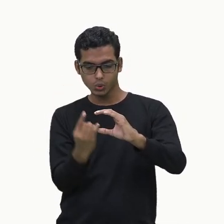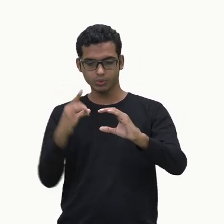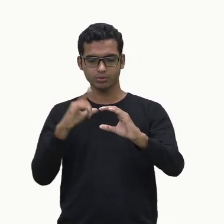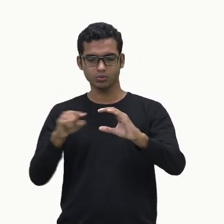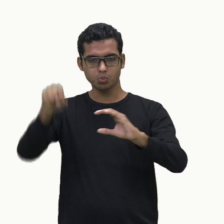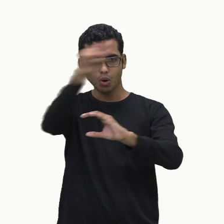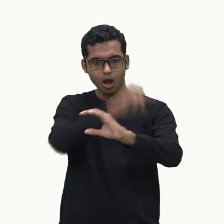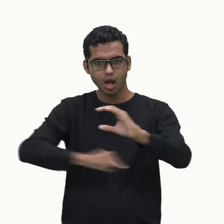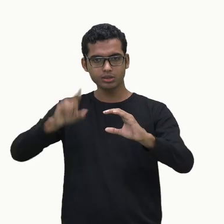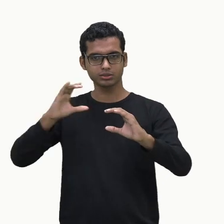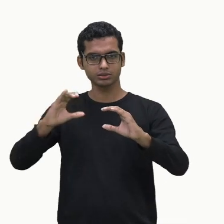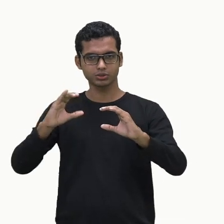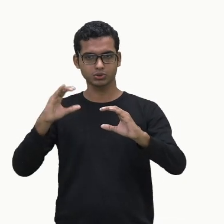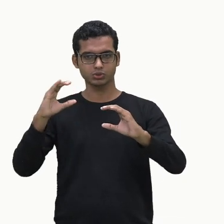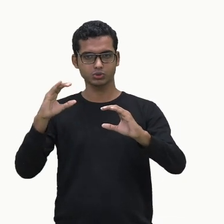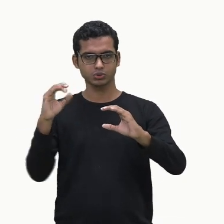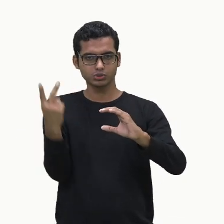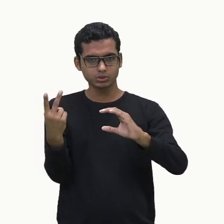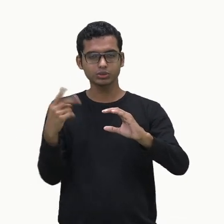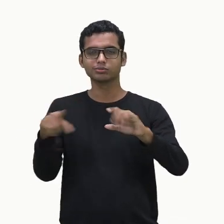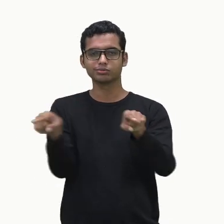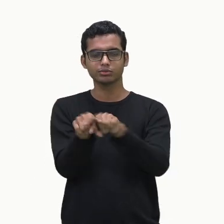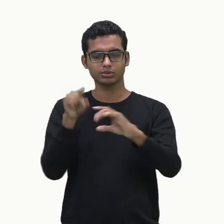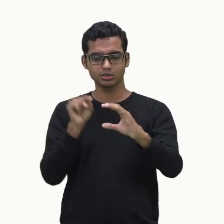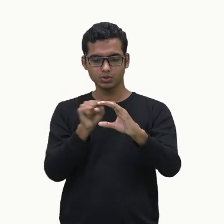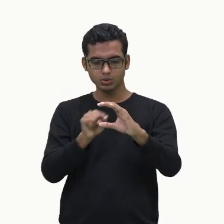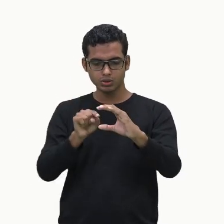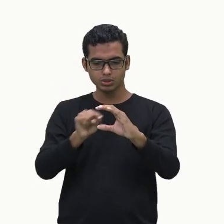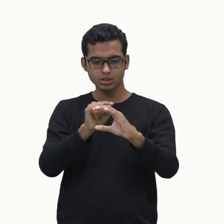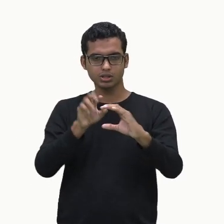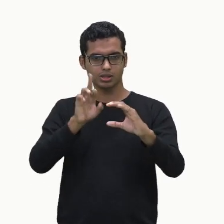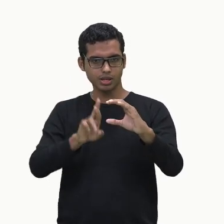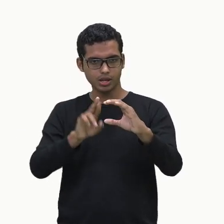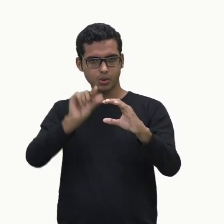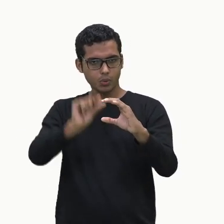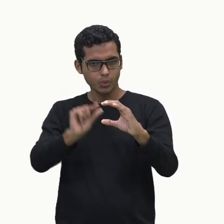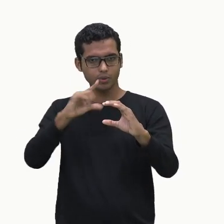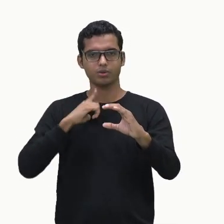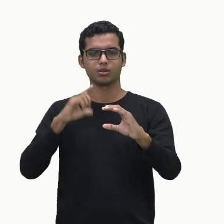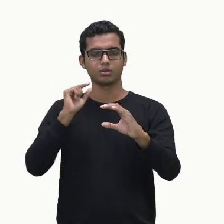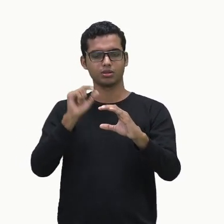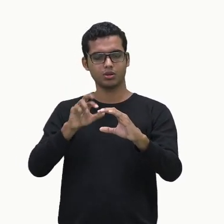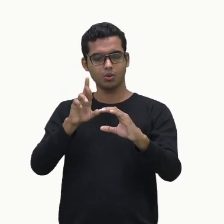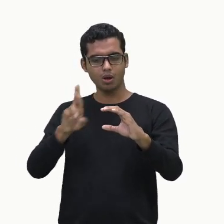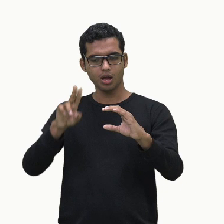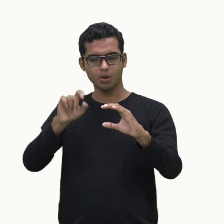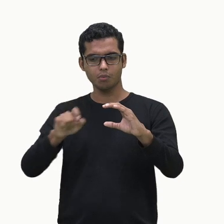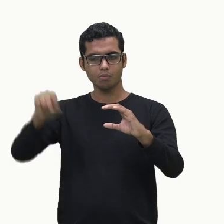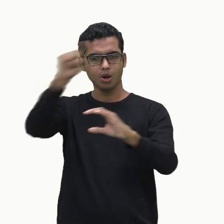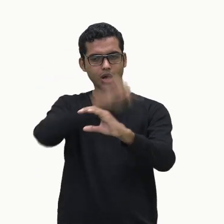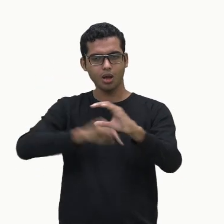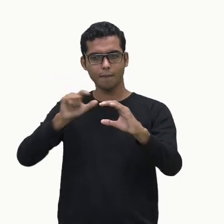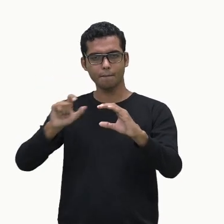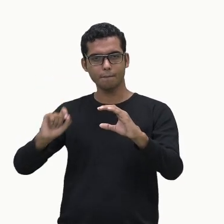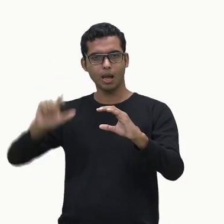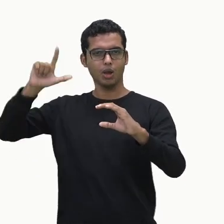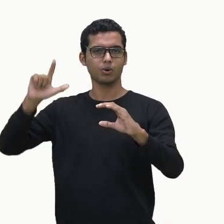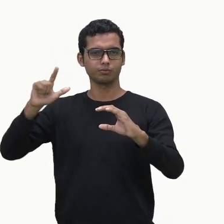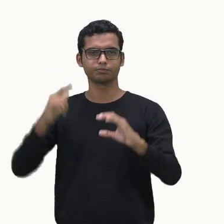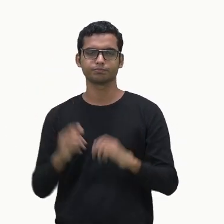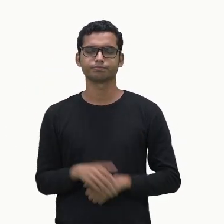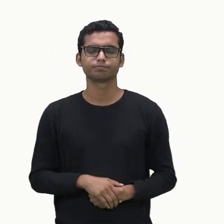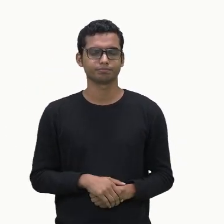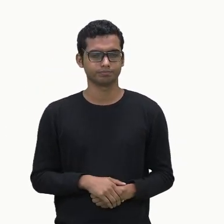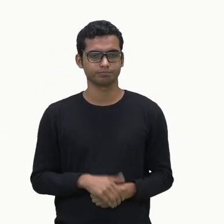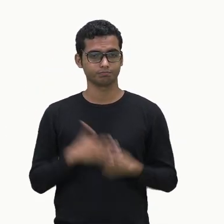raio R grandão, e Rzinho, R minúsculo, Então a gente pode fazer aí